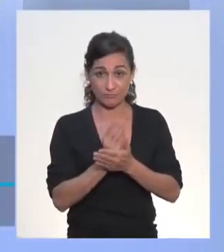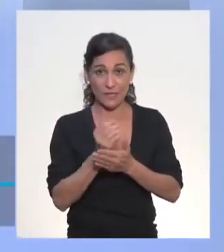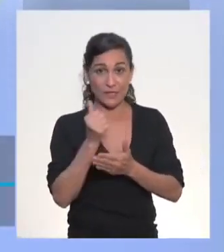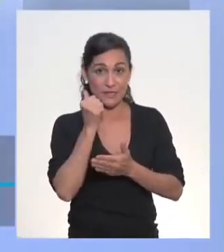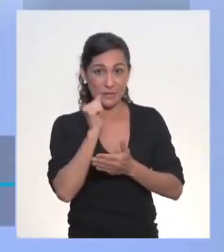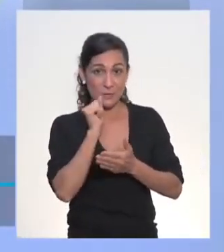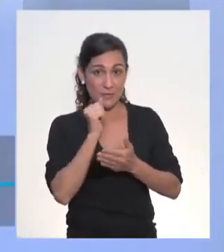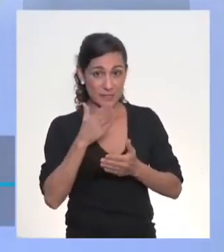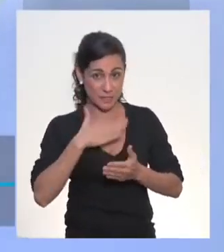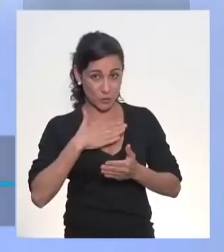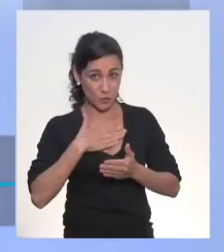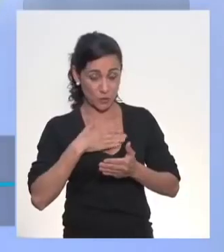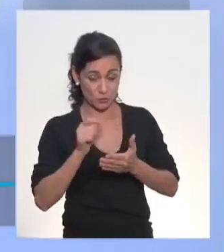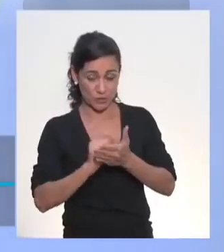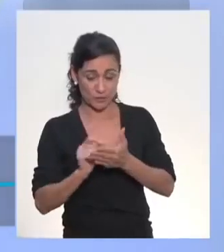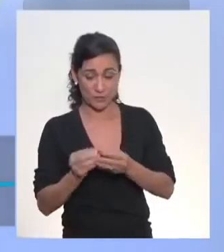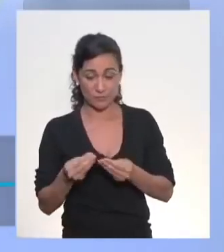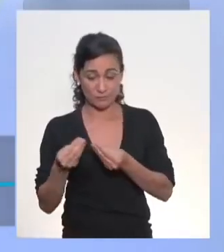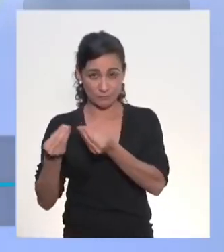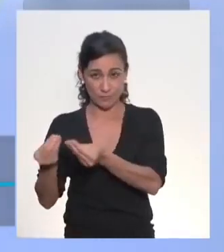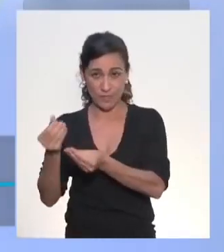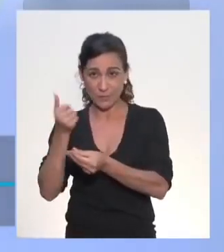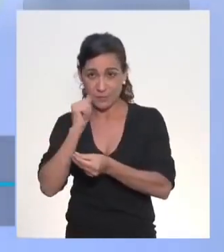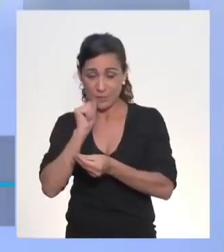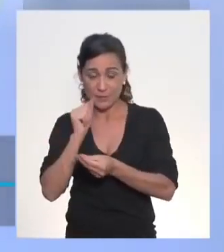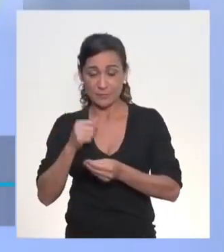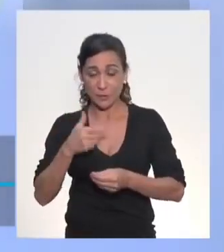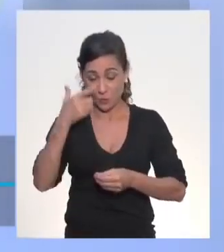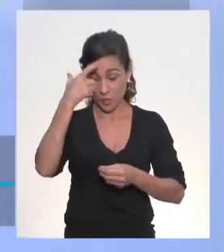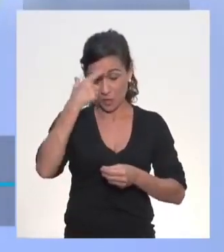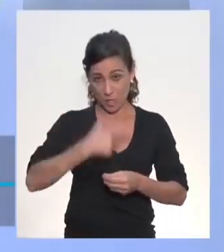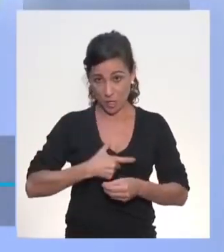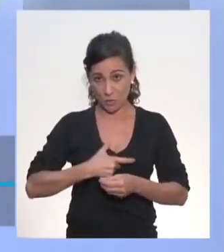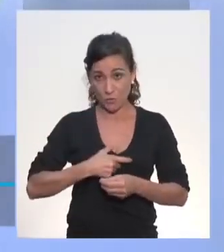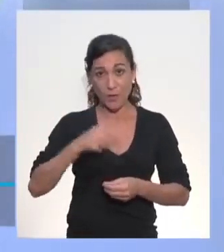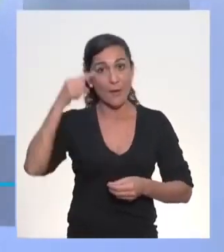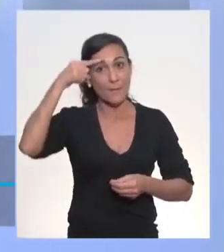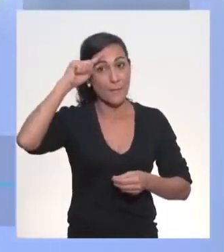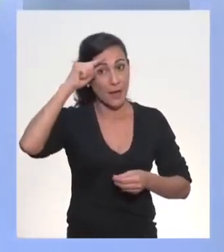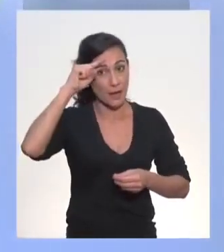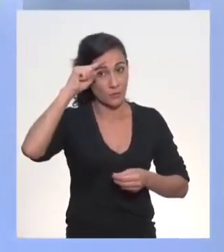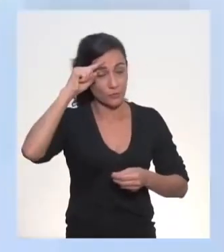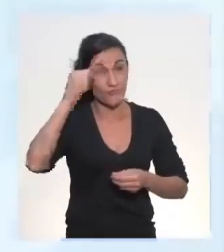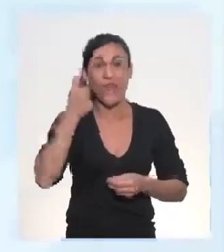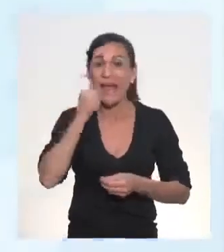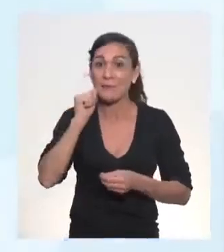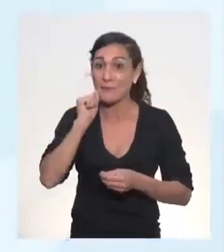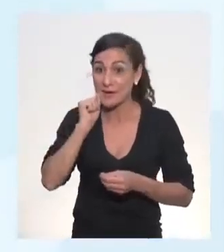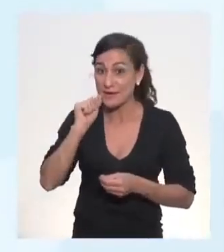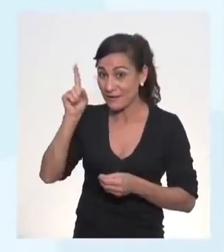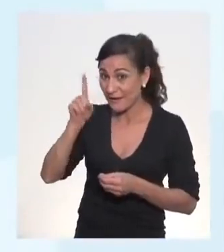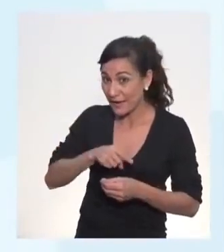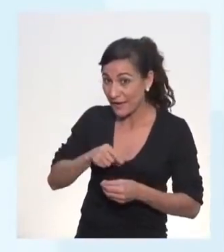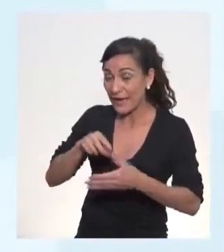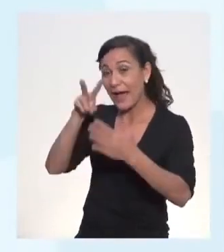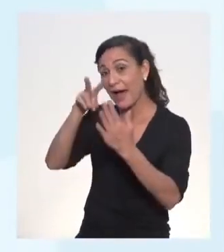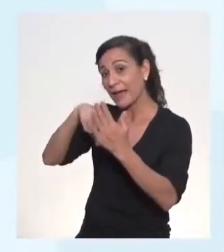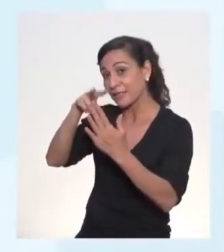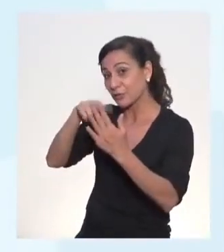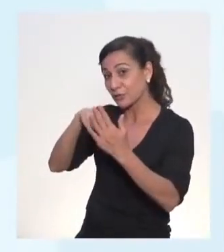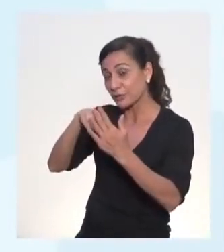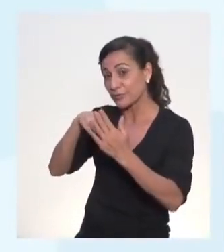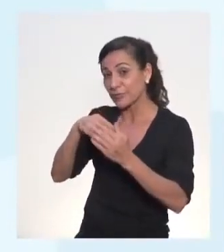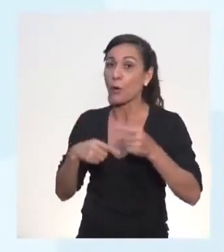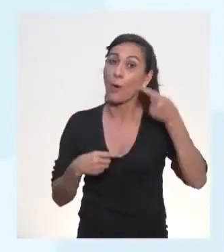escrevi. Então, no caso, Mauro, o escritor. A mãe, a leitora. Mauro, o